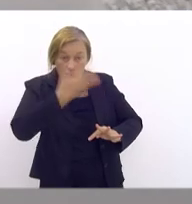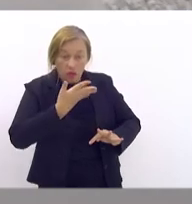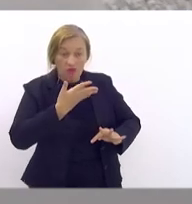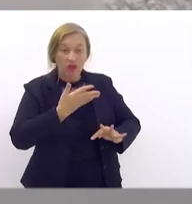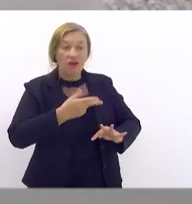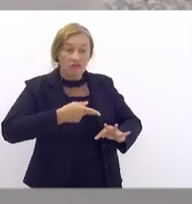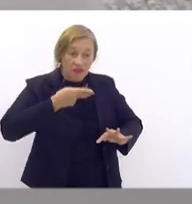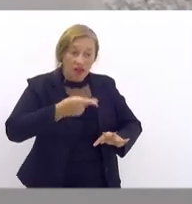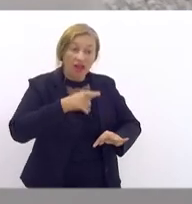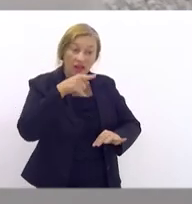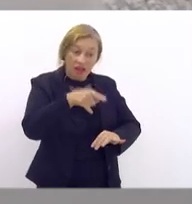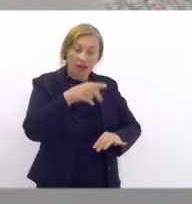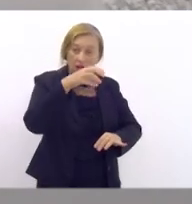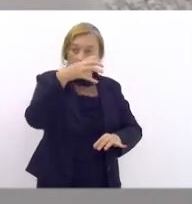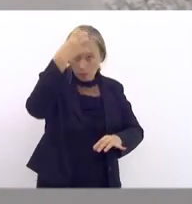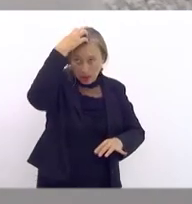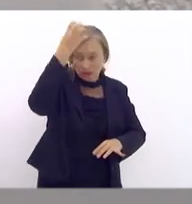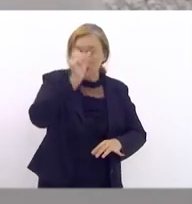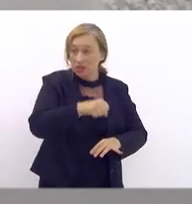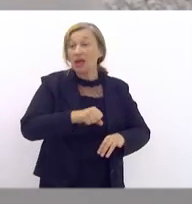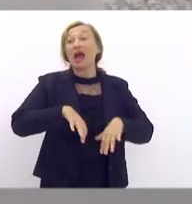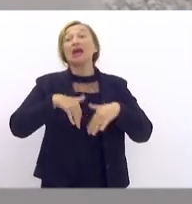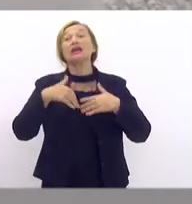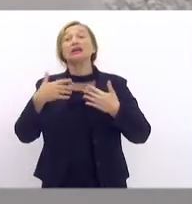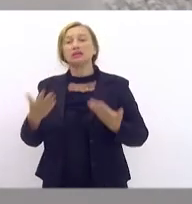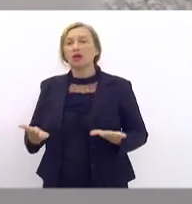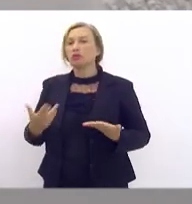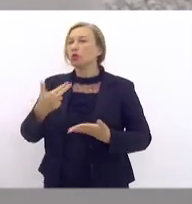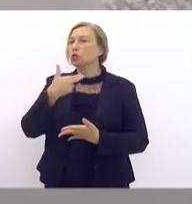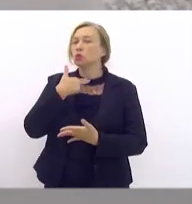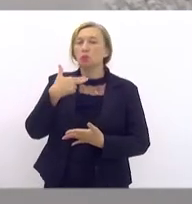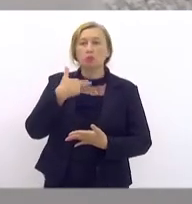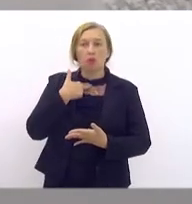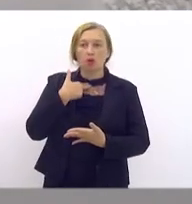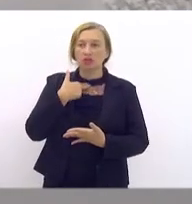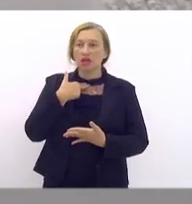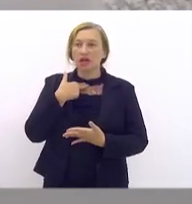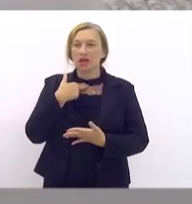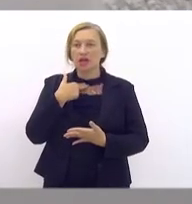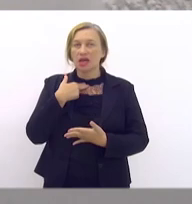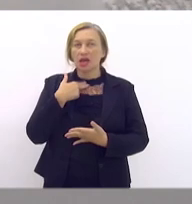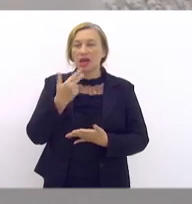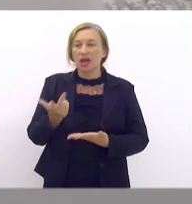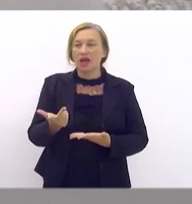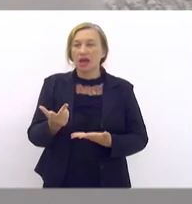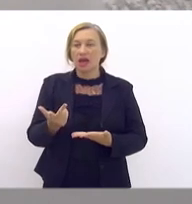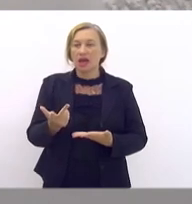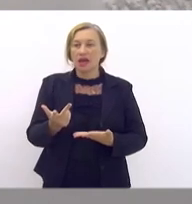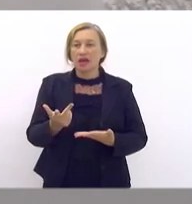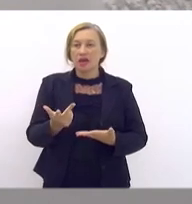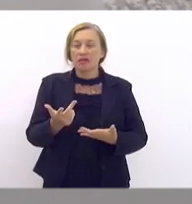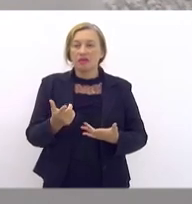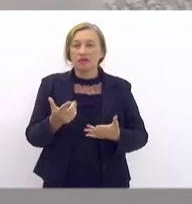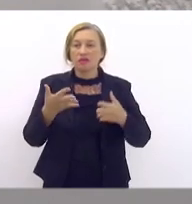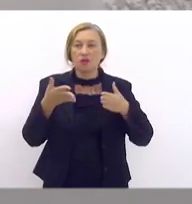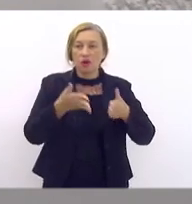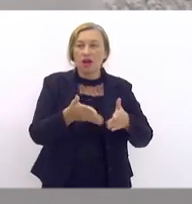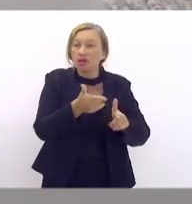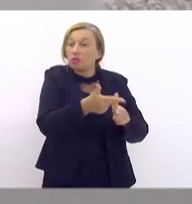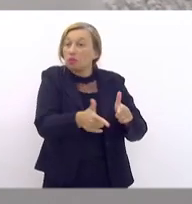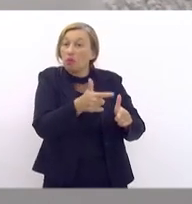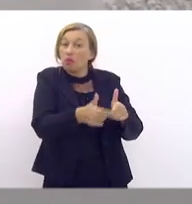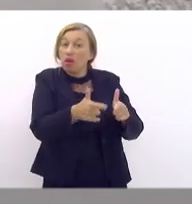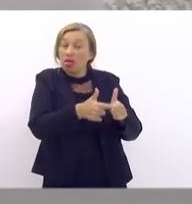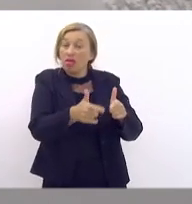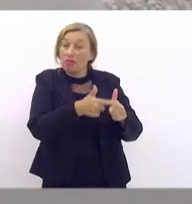esse estandard é muito maior então a gente não pode se furtar a essa a esse problema que é um problema que afeta